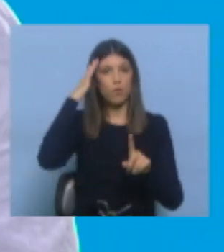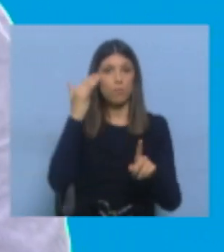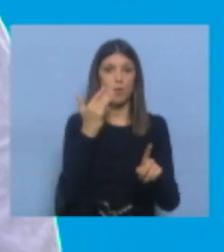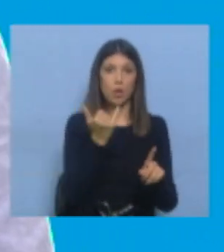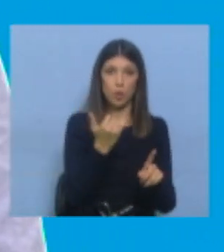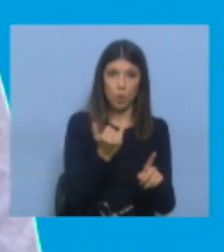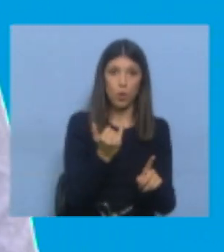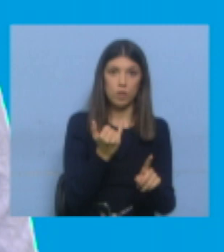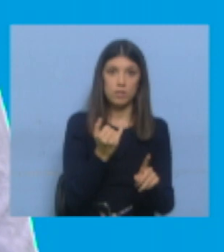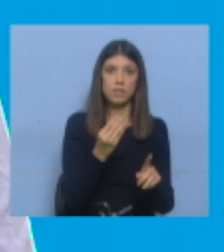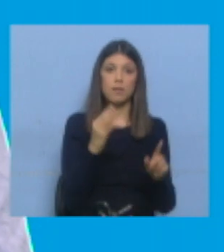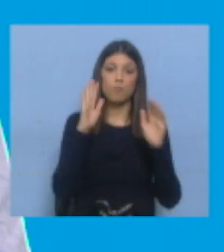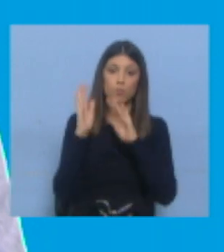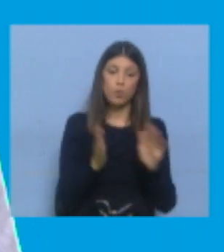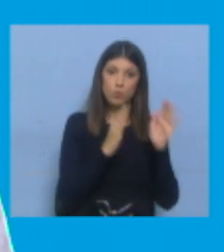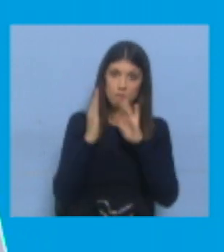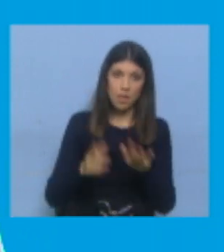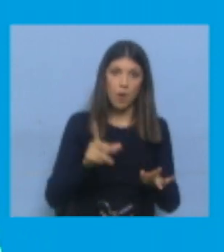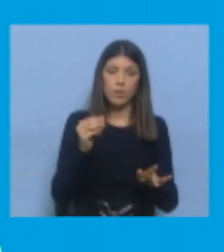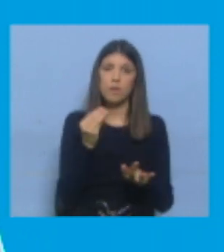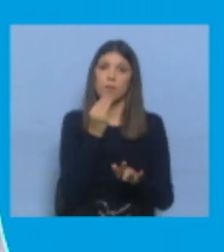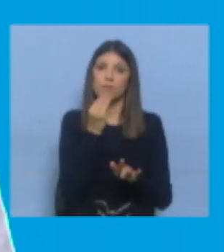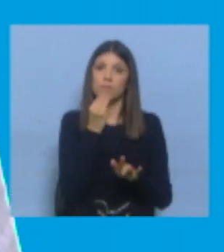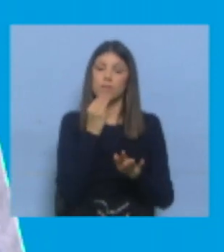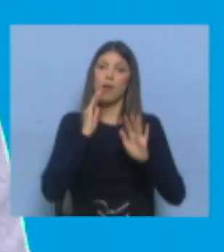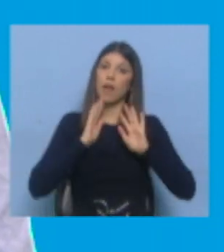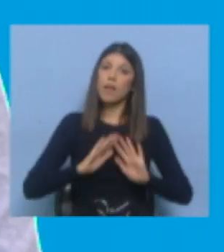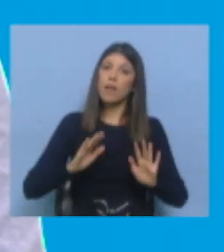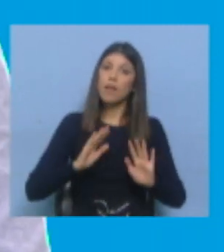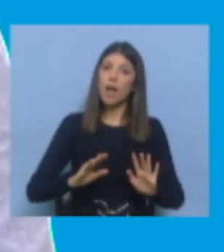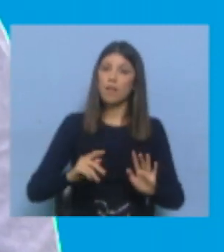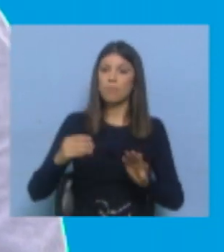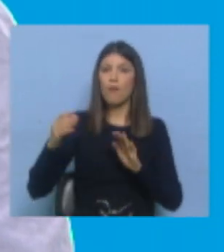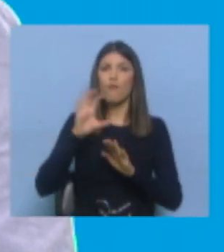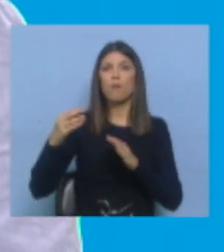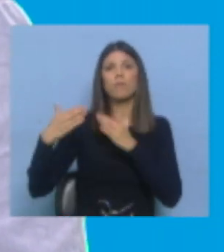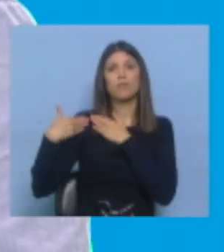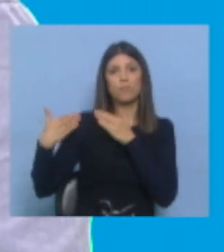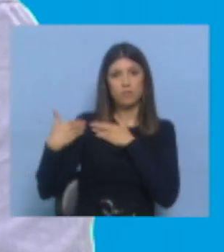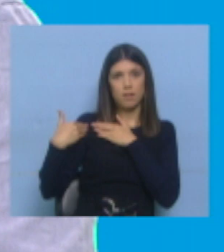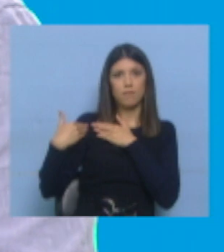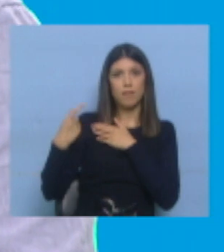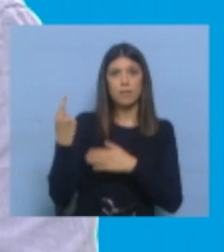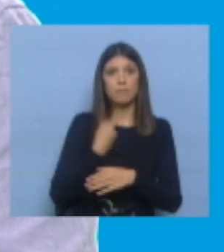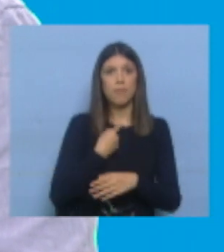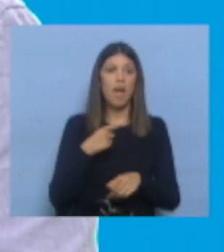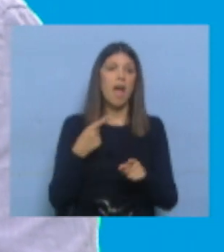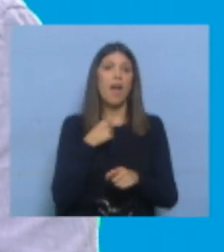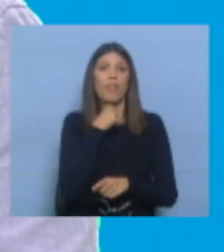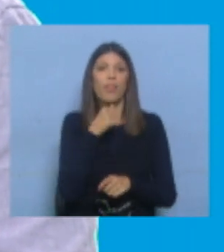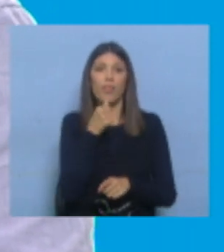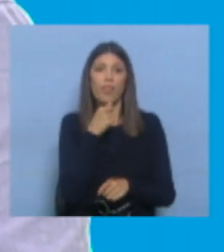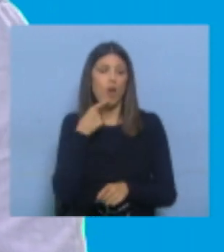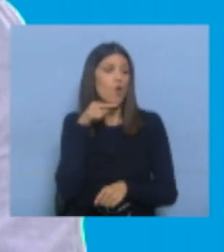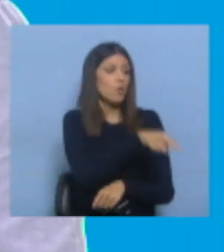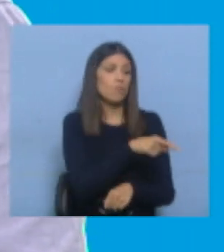responsável. E eu penso que tem de ser muito por aí. Nós temos de perceber que não cabe só às empresas. Temos a tentação de culpar e responsabilizar as